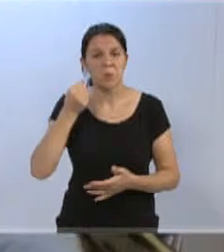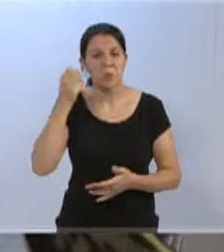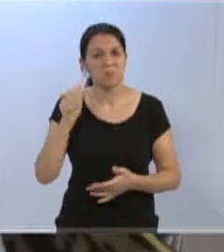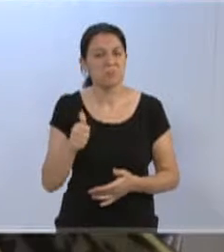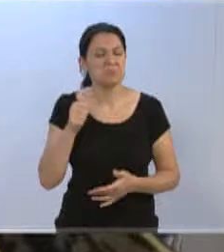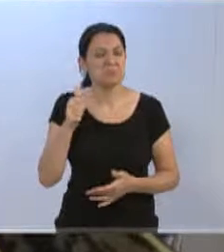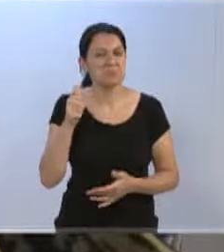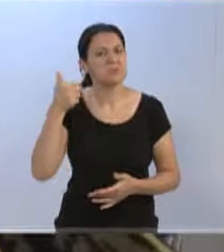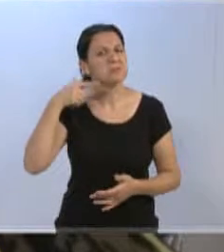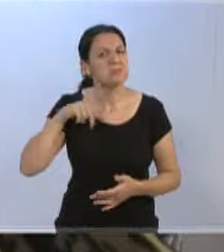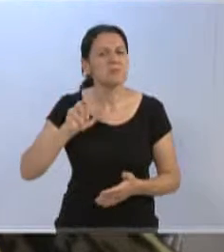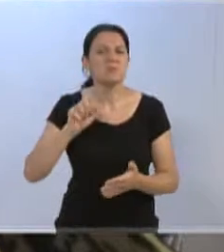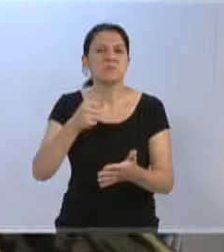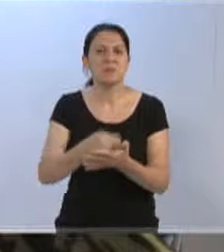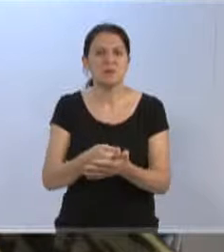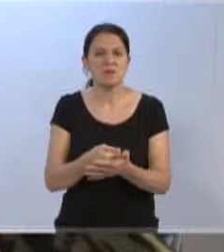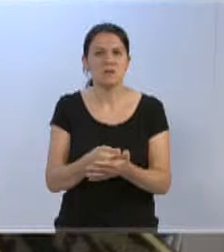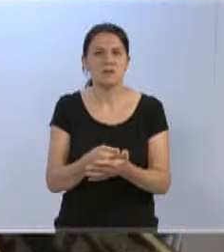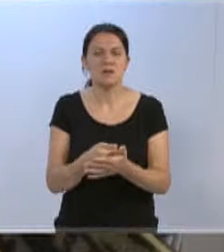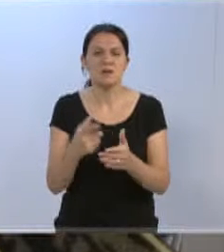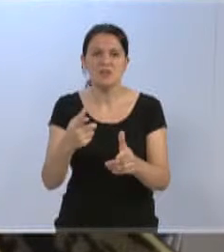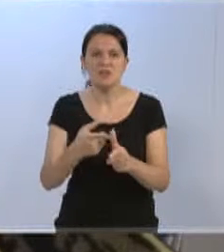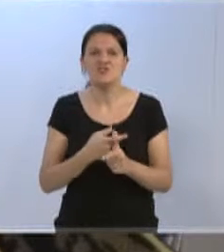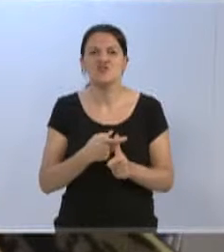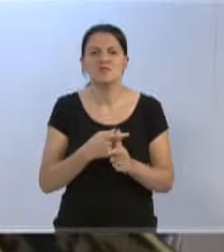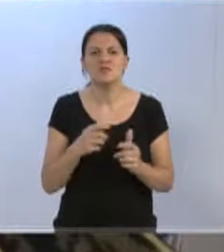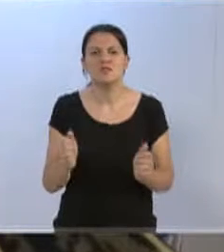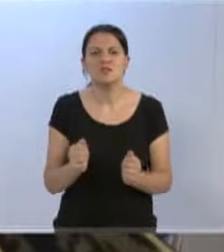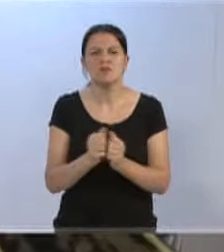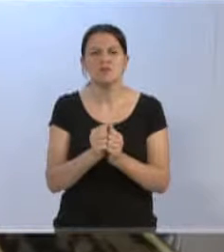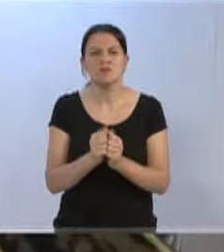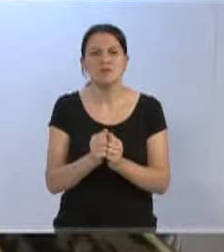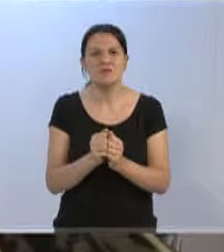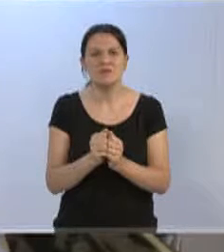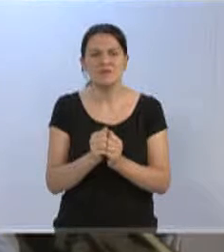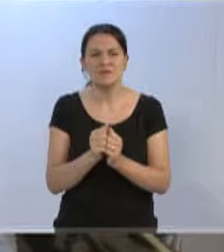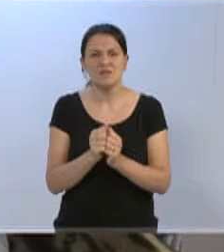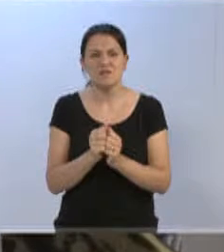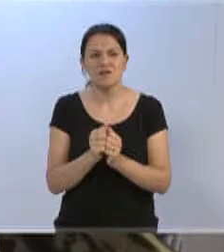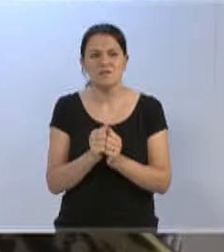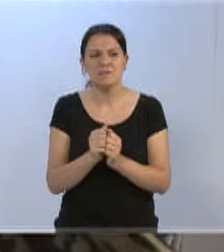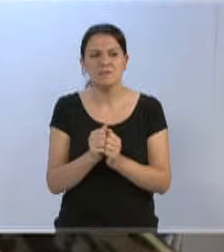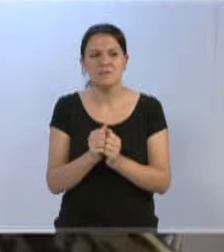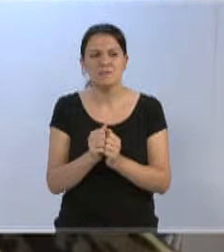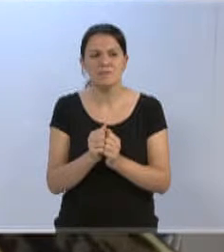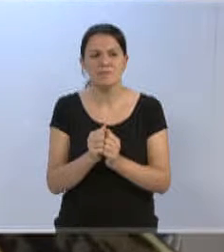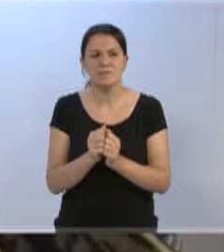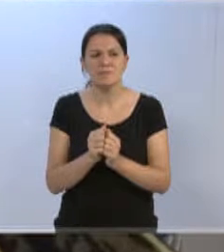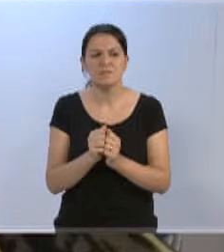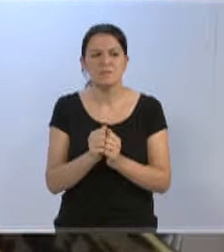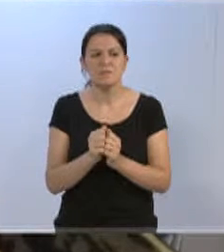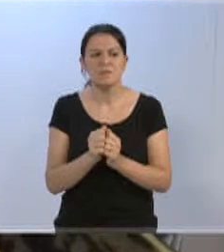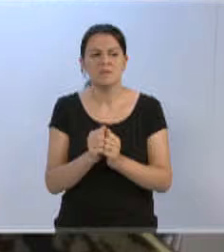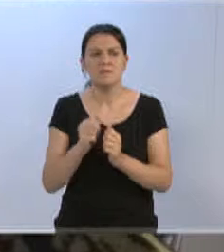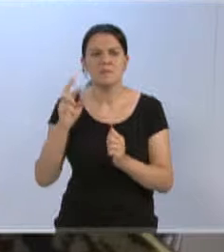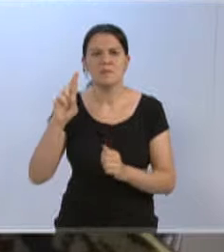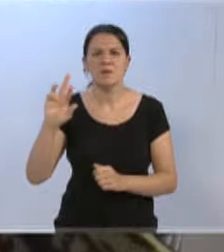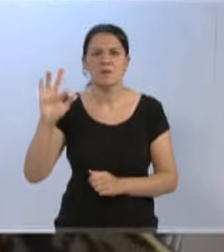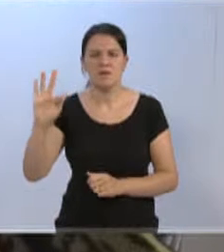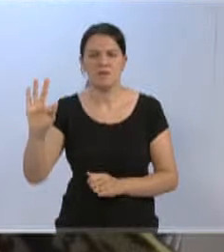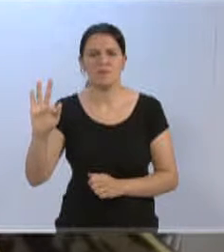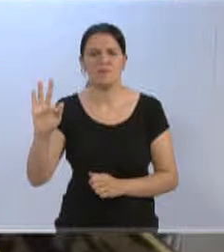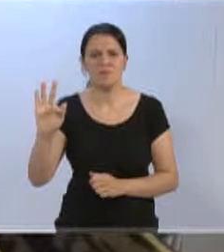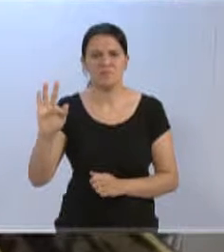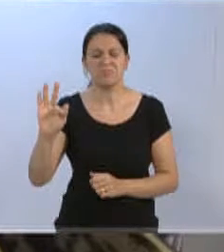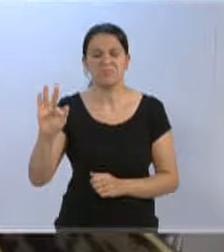conseguiu pagar uma grande parte das dívidas junto à Receita Federal, e é a demonstração de que o engajamento comunitário realmente